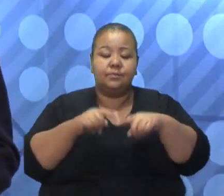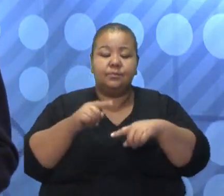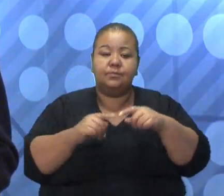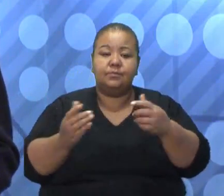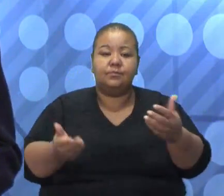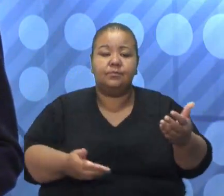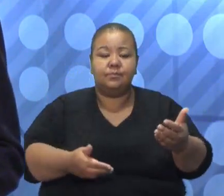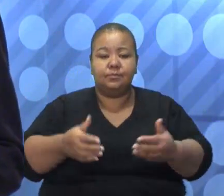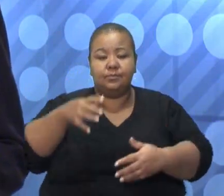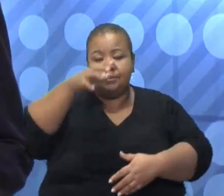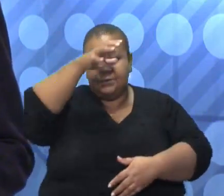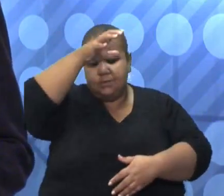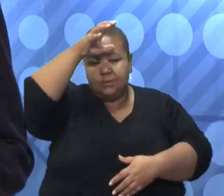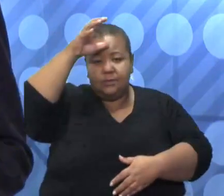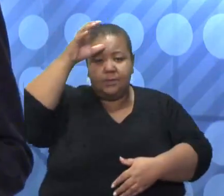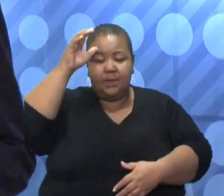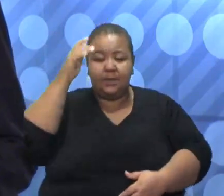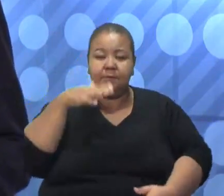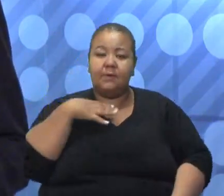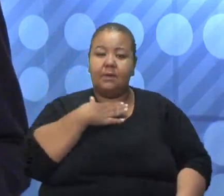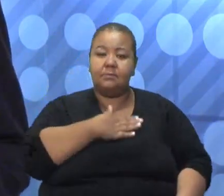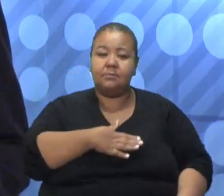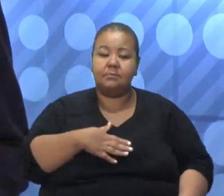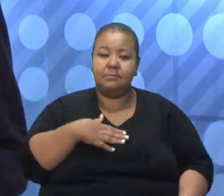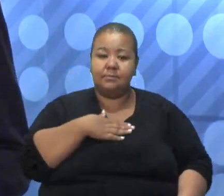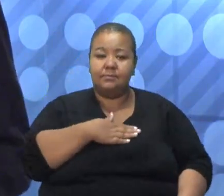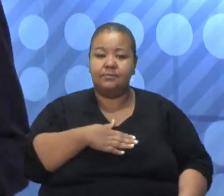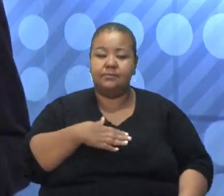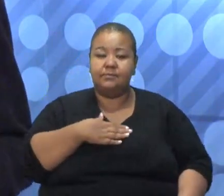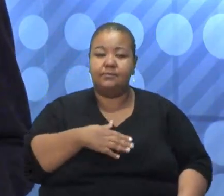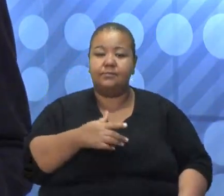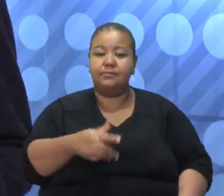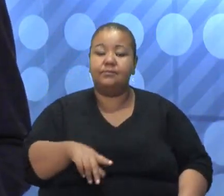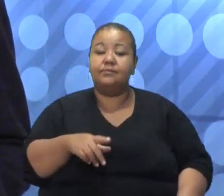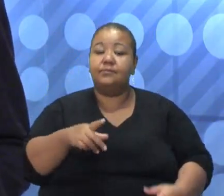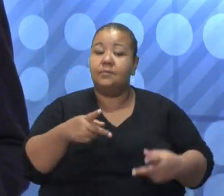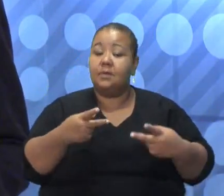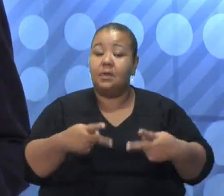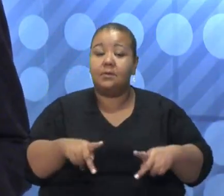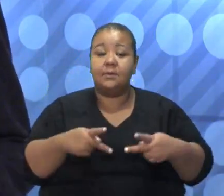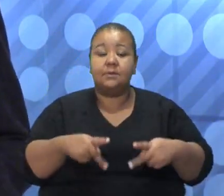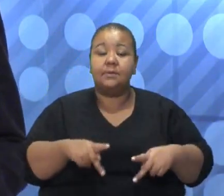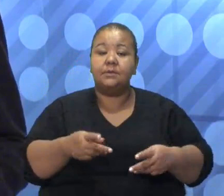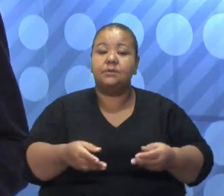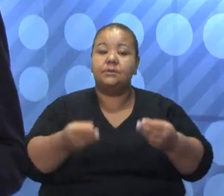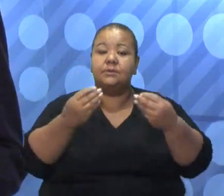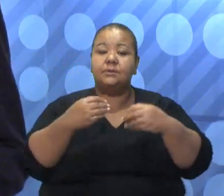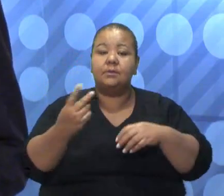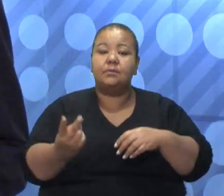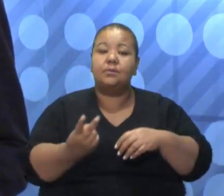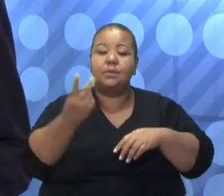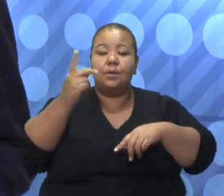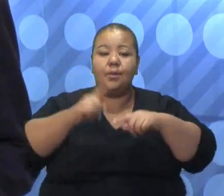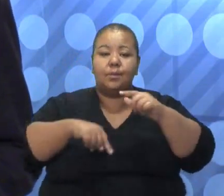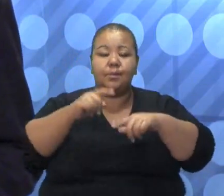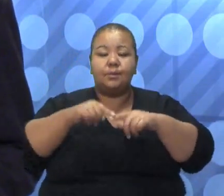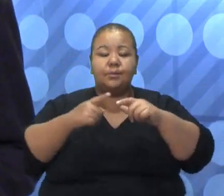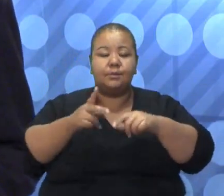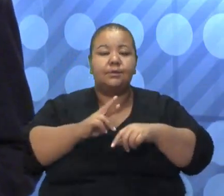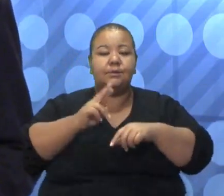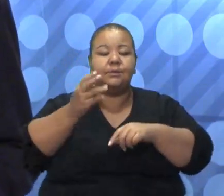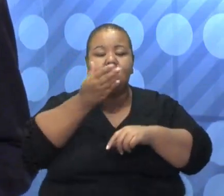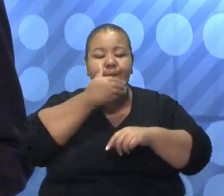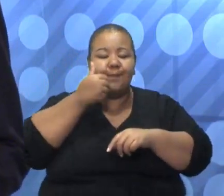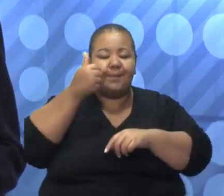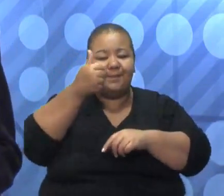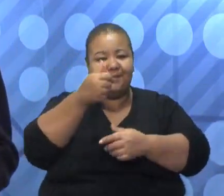nosso cliente sair mais satisfeito no ponto final. Automaticamente isso agrega valor ao nosso produto e a gente tem um resultado mais